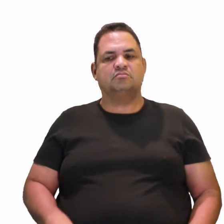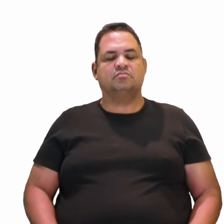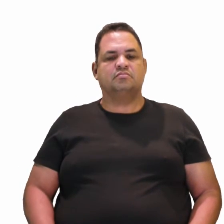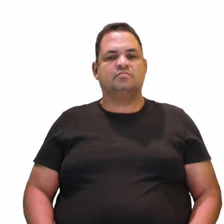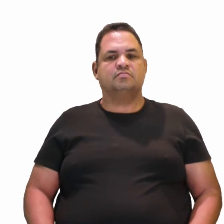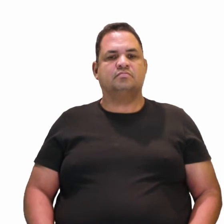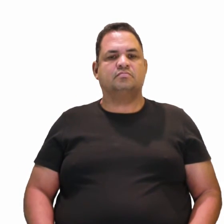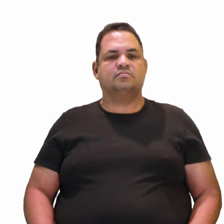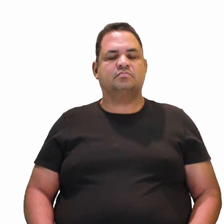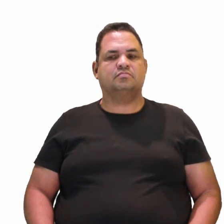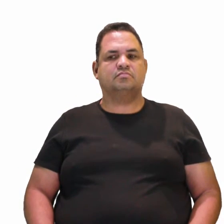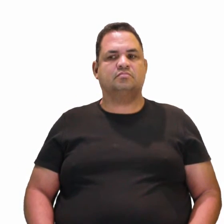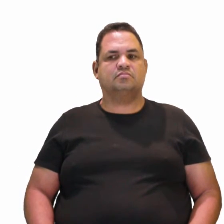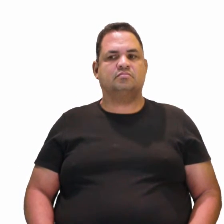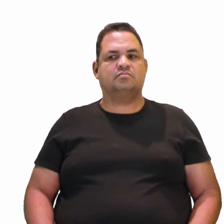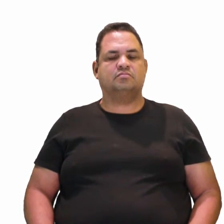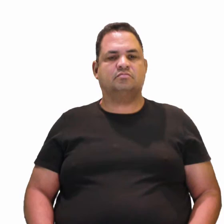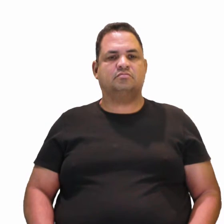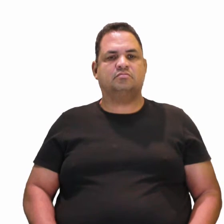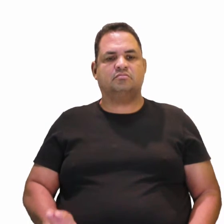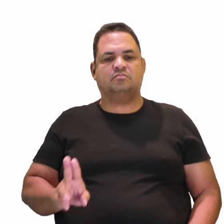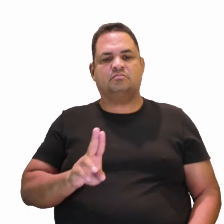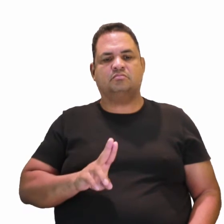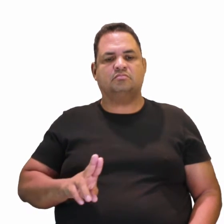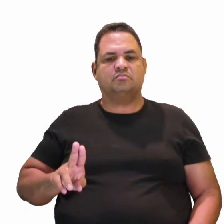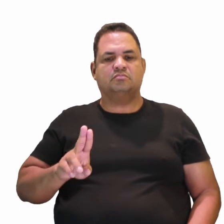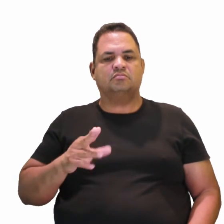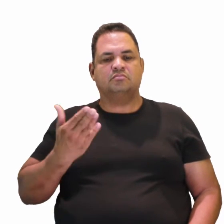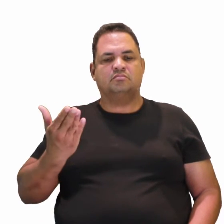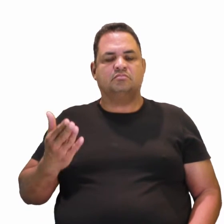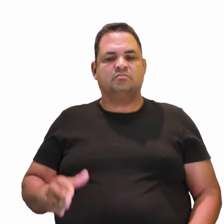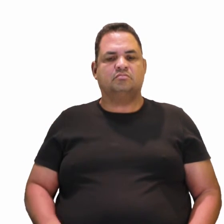foi muito... usou essa questão